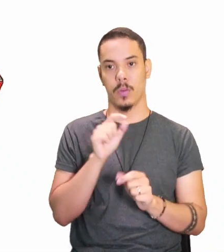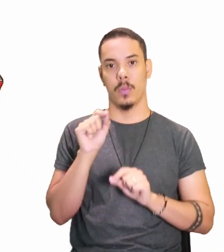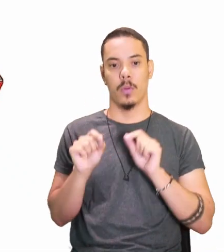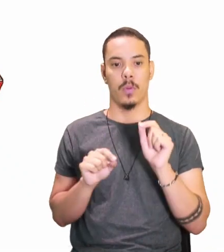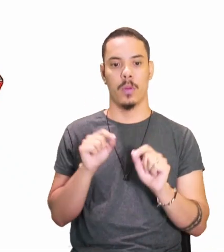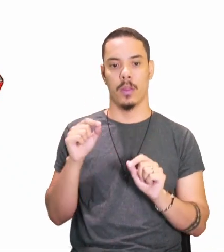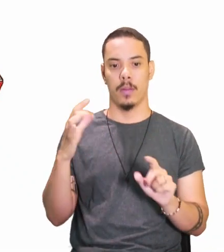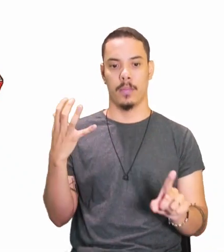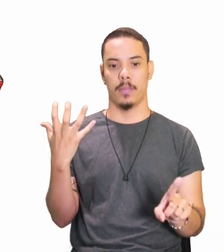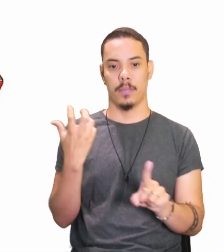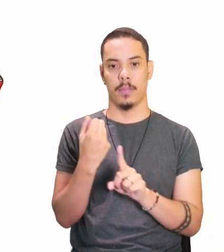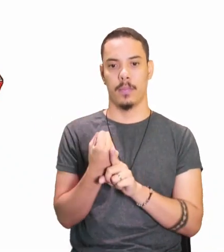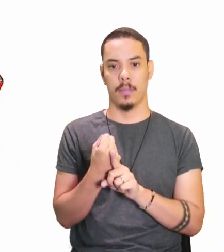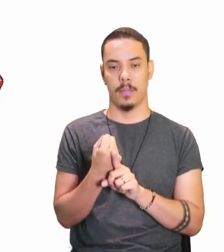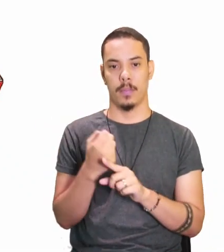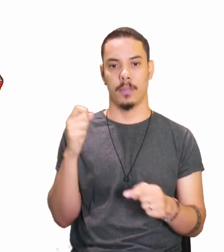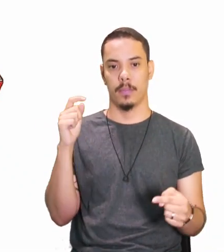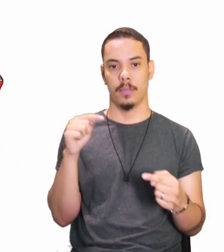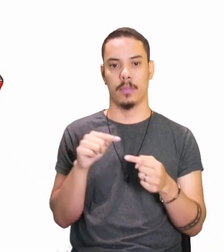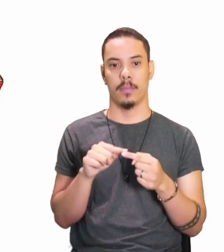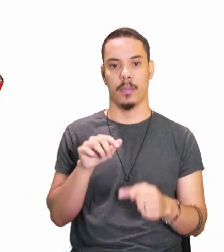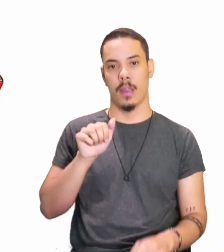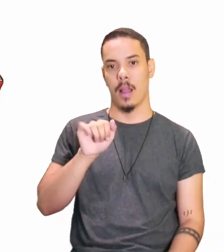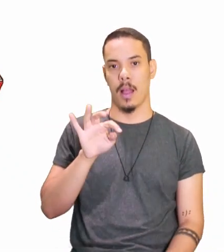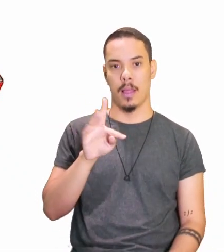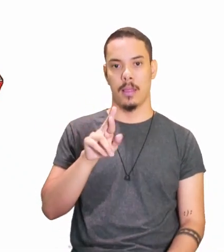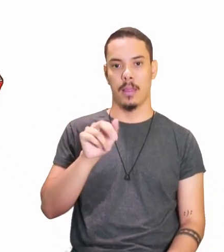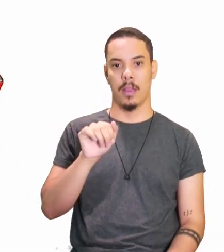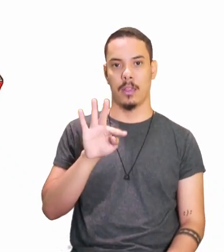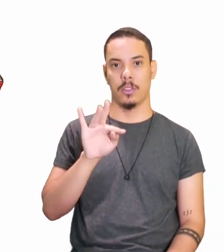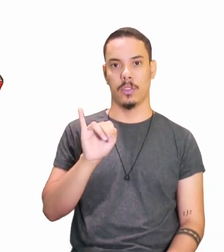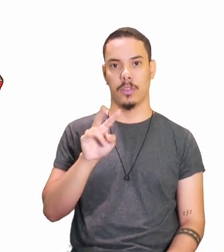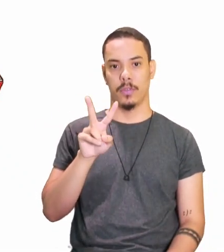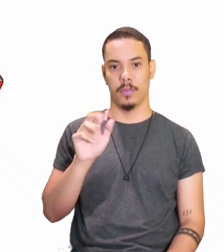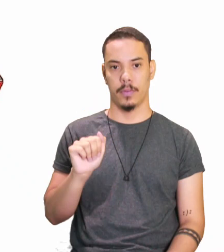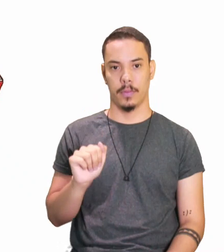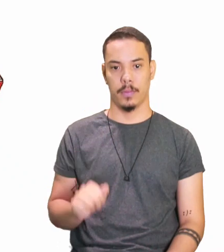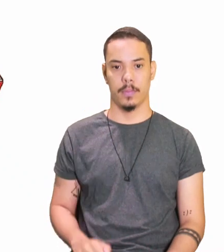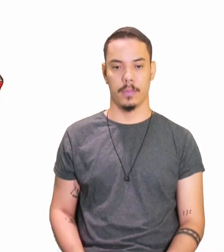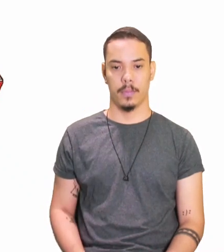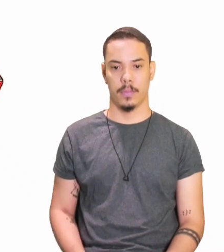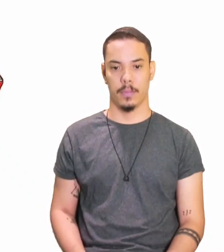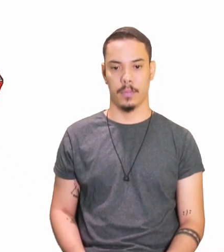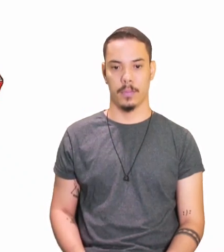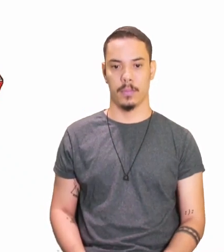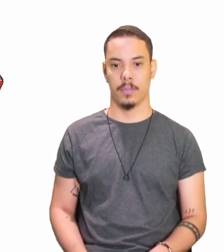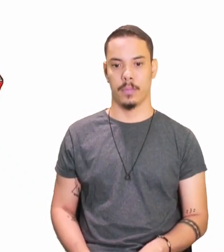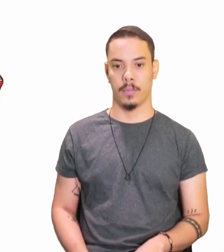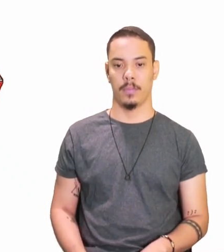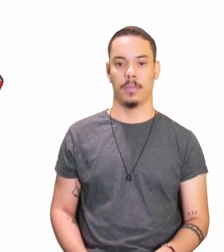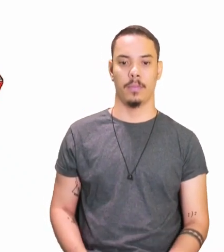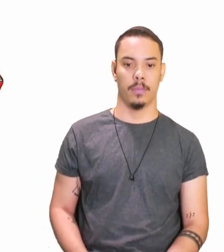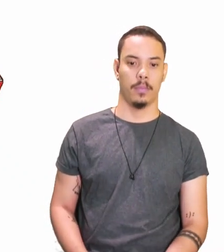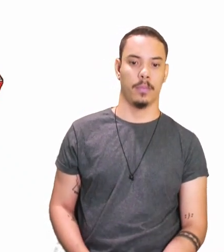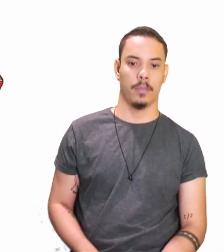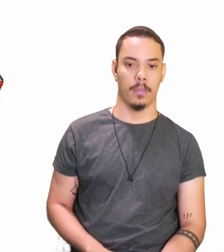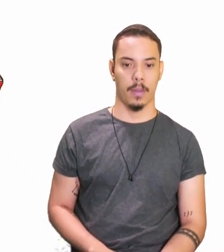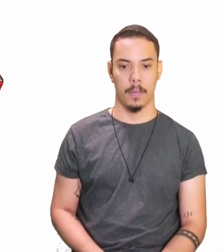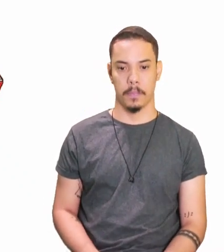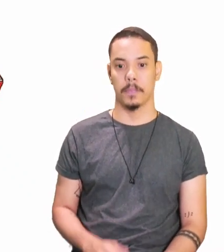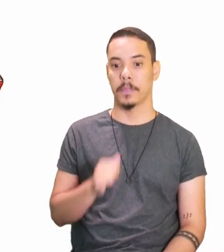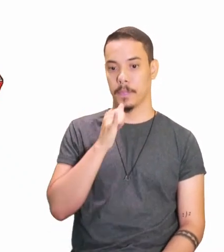falar que é a questão da concordância atrativa, belezinha? Olha só para você,